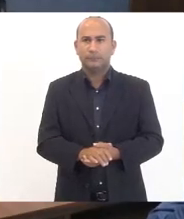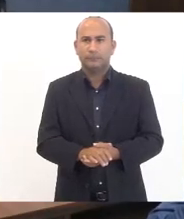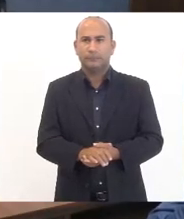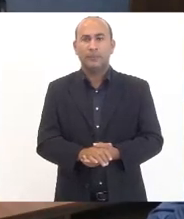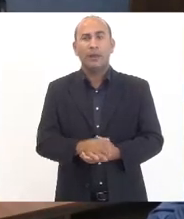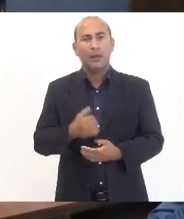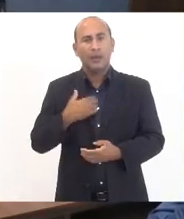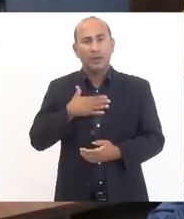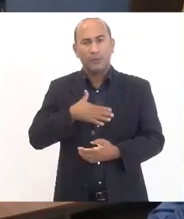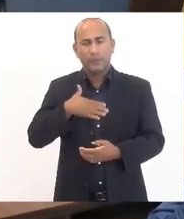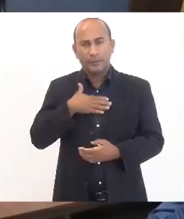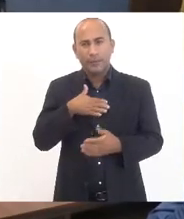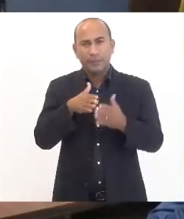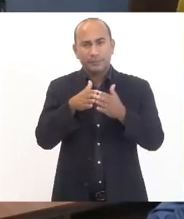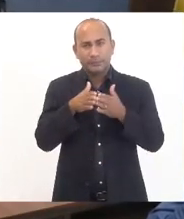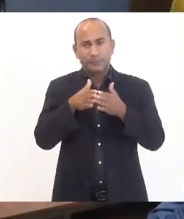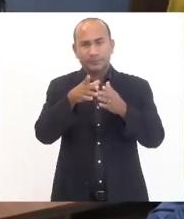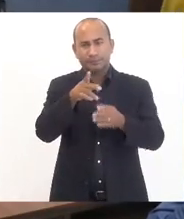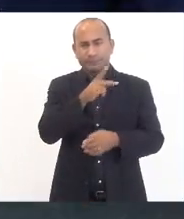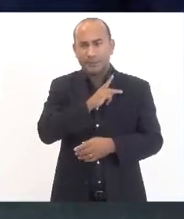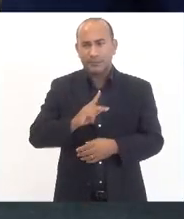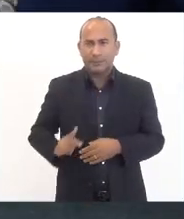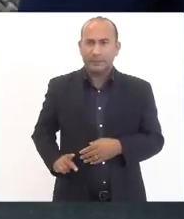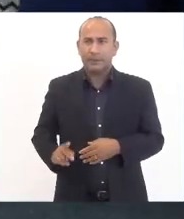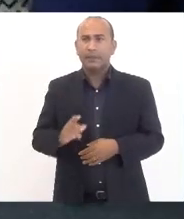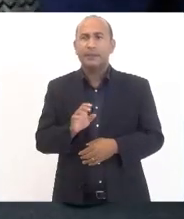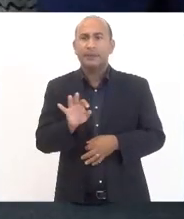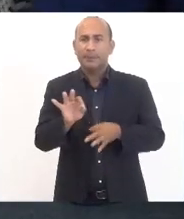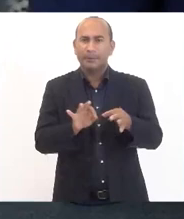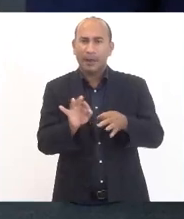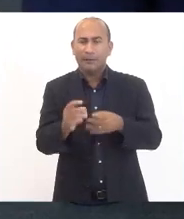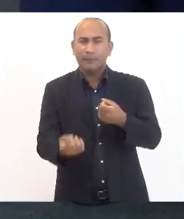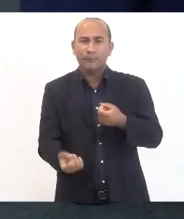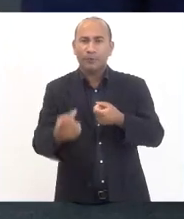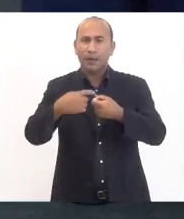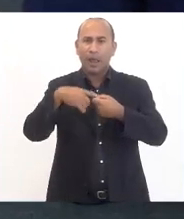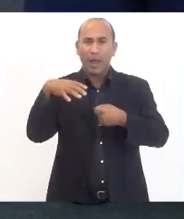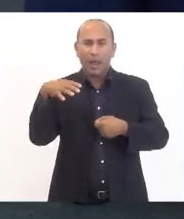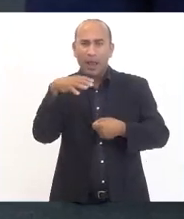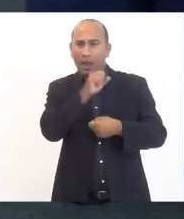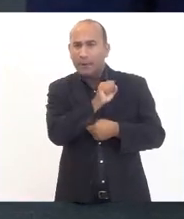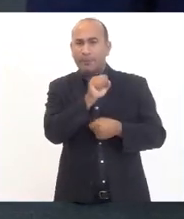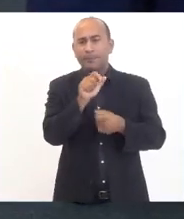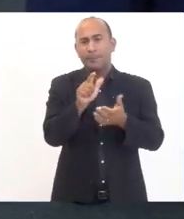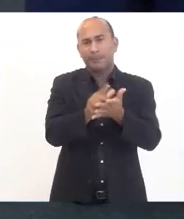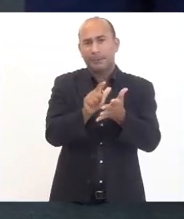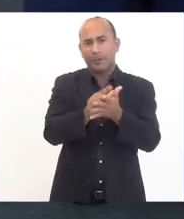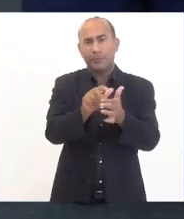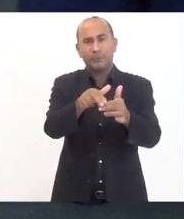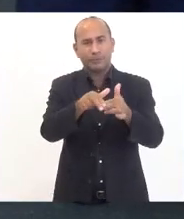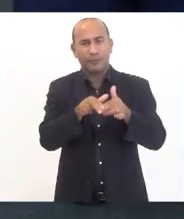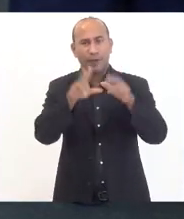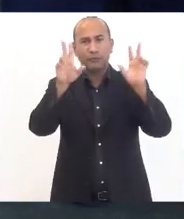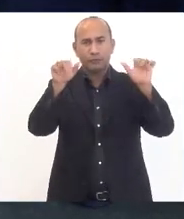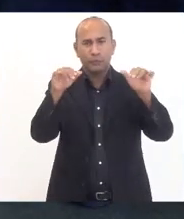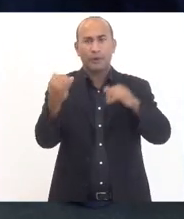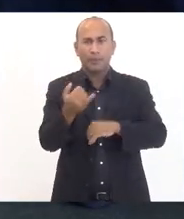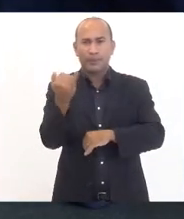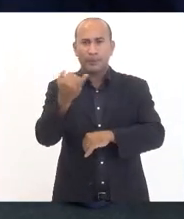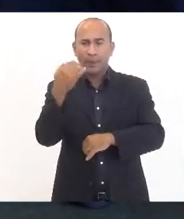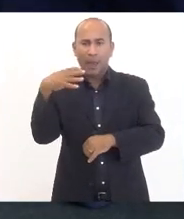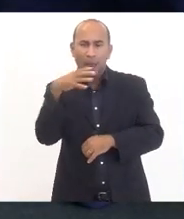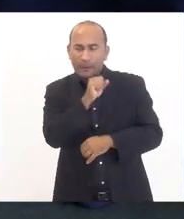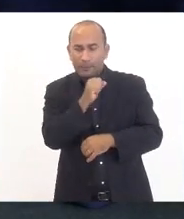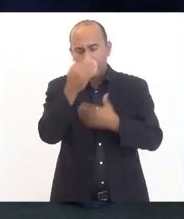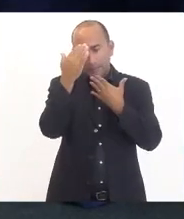Eu gostaria de solicitar ao senhor, presidente, que esse projeto retornasse rapidamente para a pauta, porque é um assunto muito importante, muito